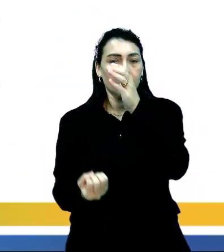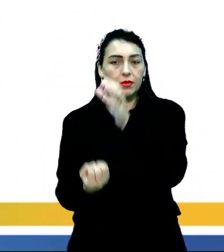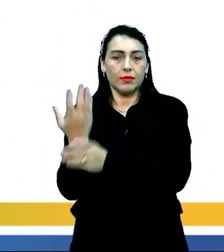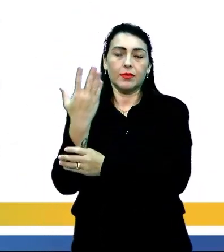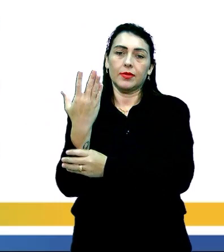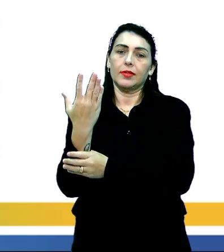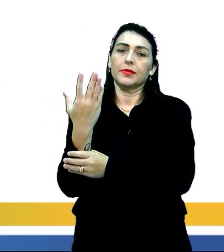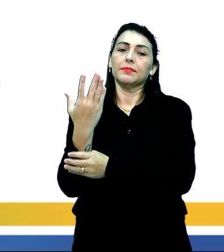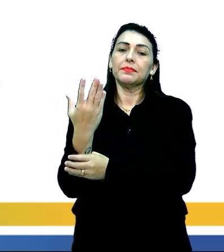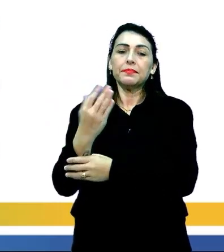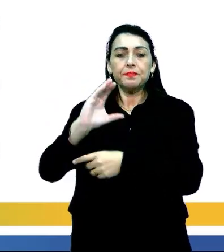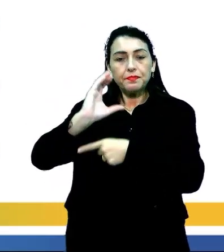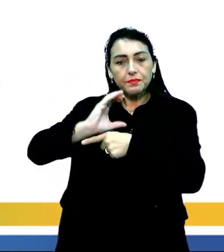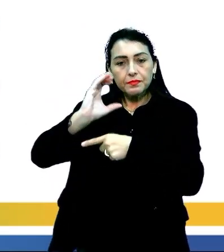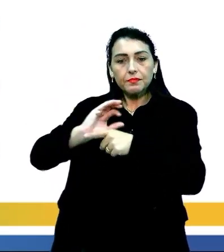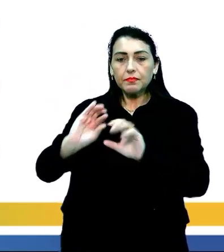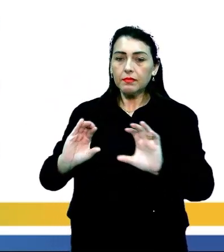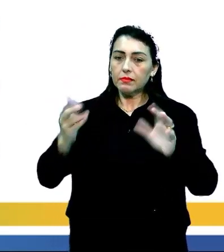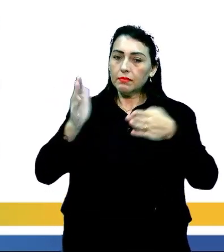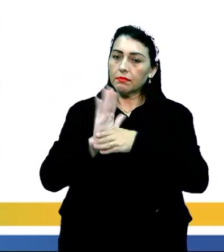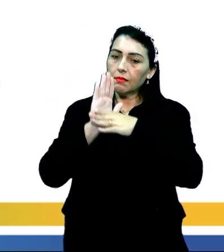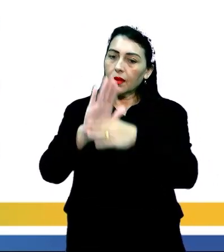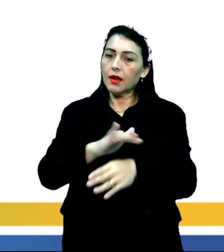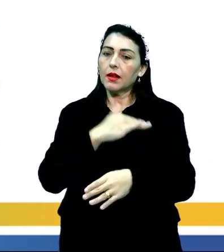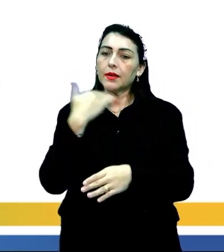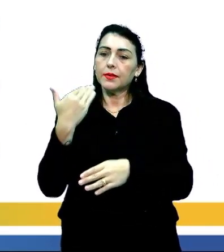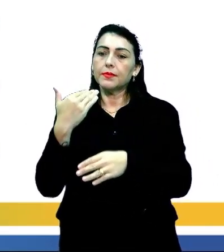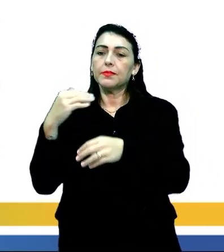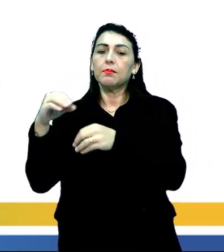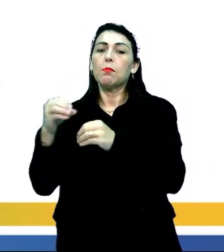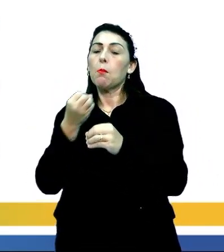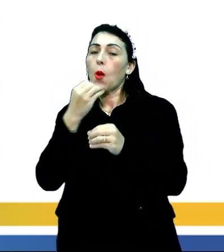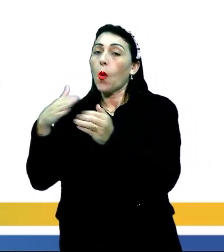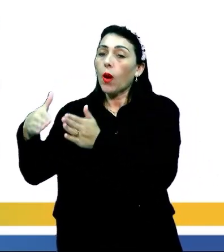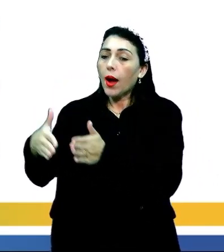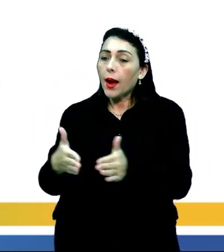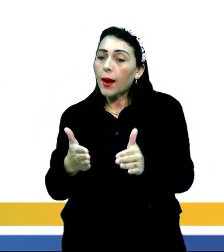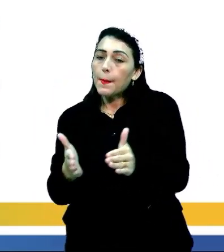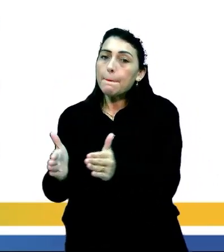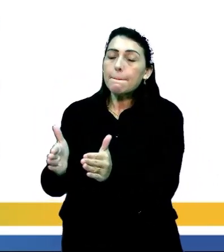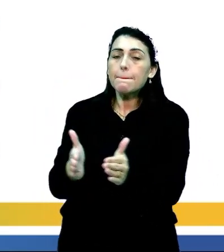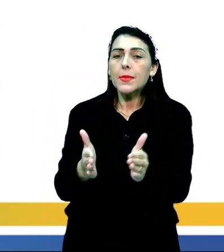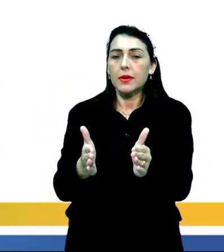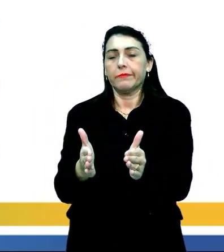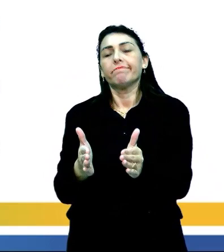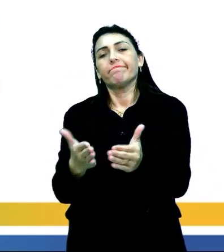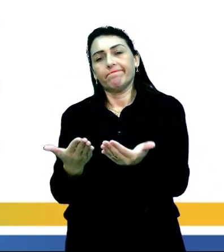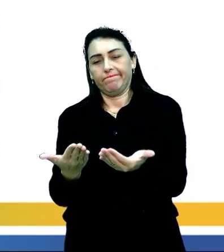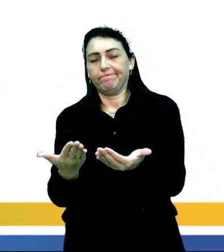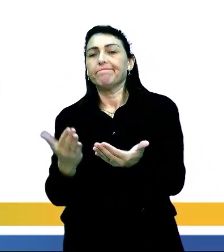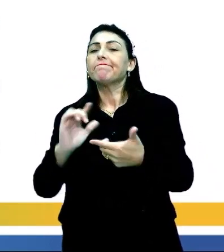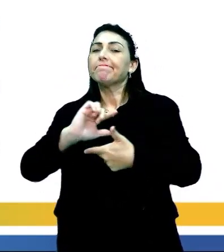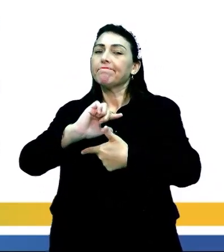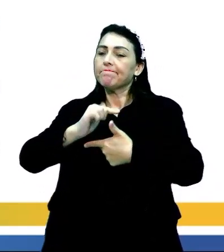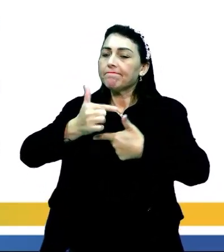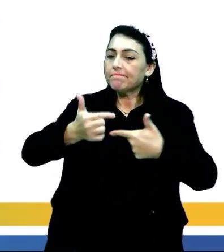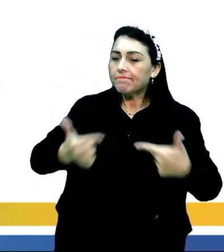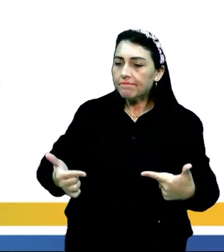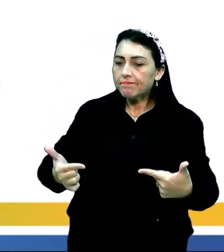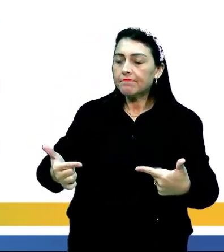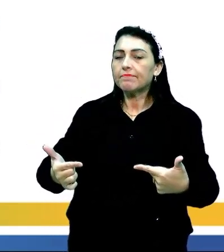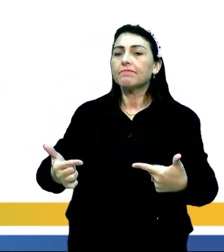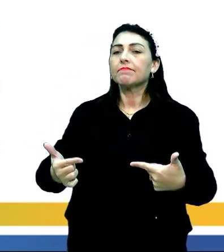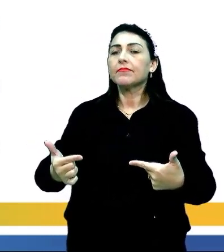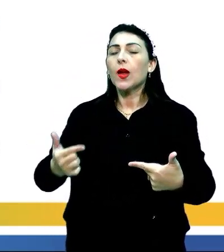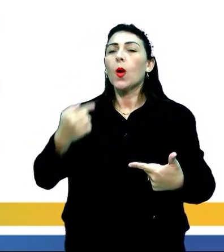origem a letra C né a festa que ajuda os mortas ele por um bom caminho no além faz parte da tradução os